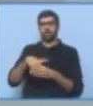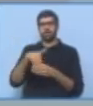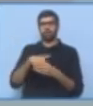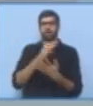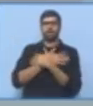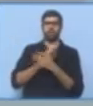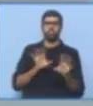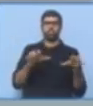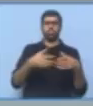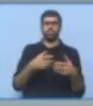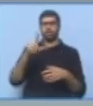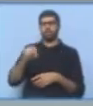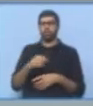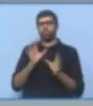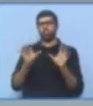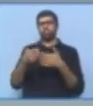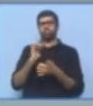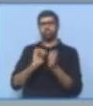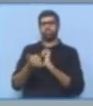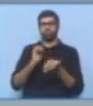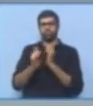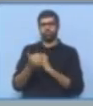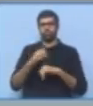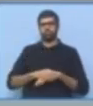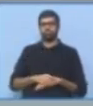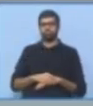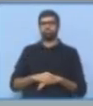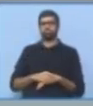grupos de amigos, nos nossos grupos onde fazemos desporto.